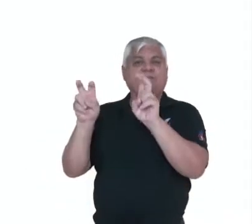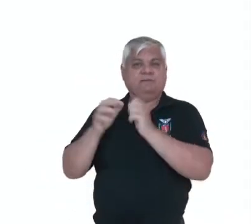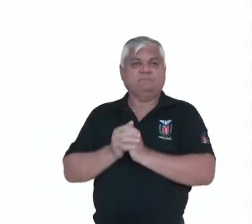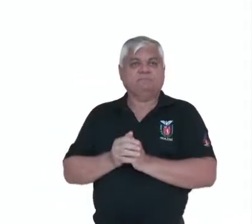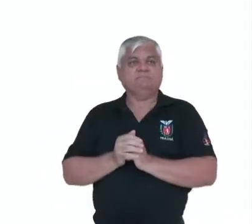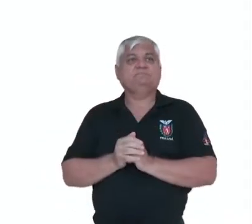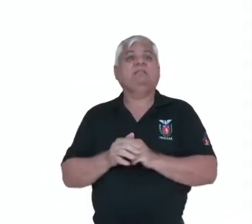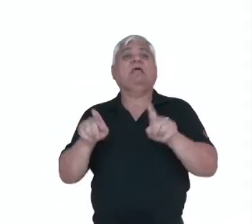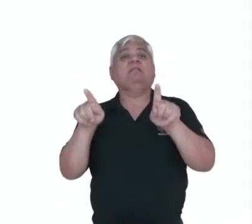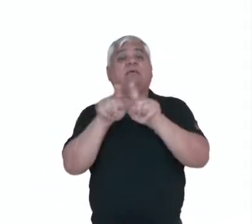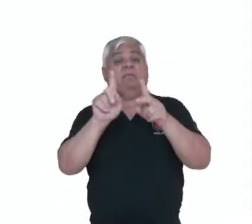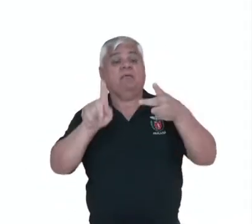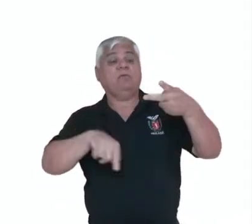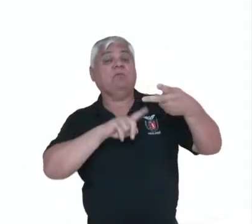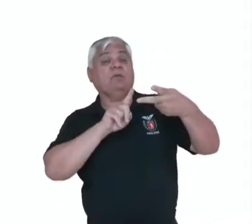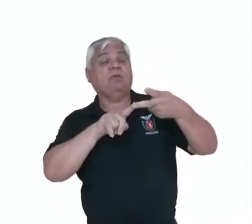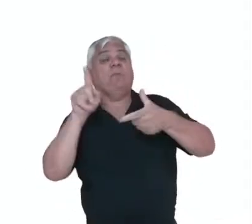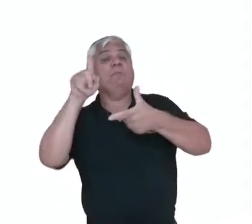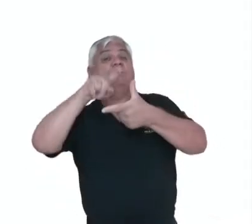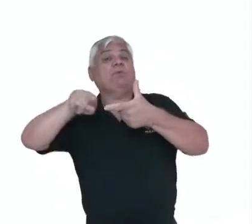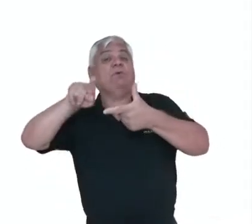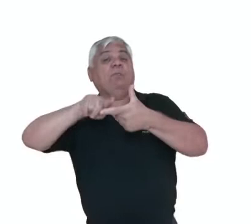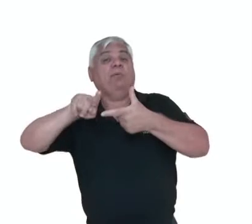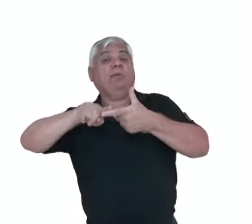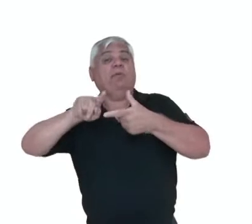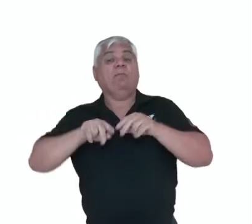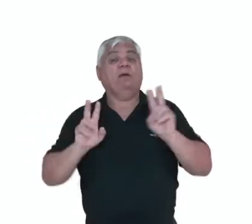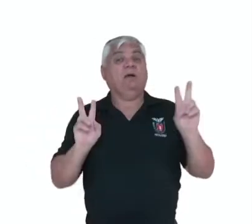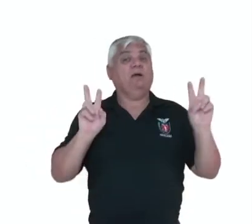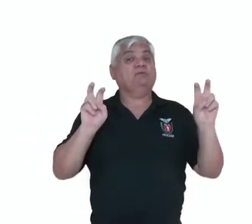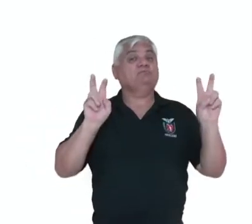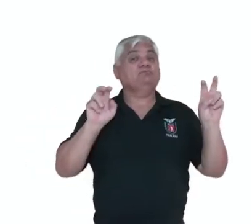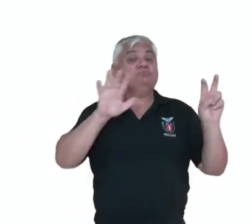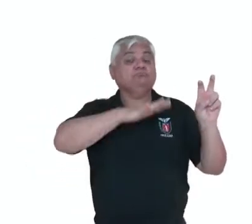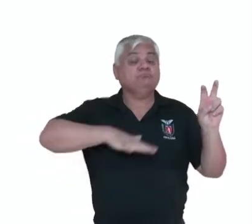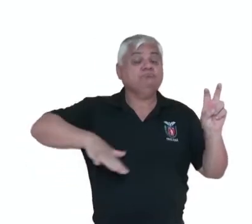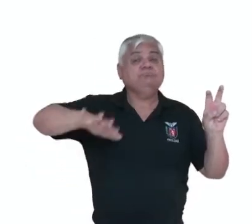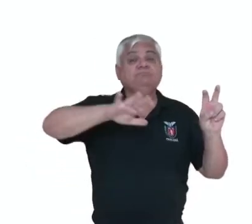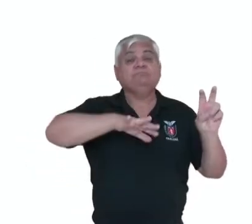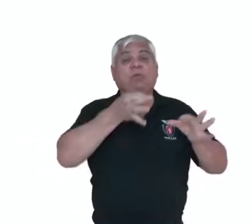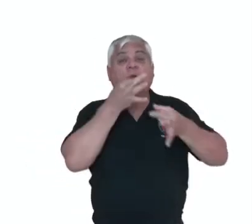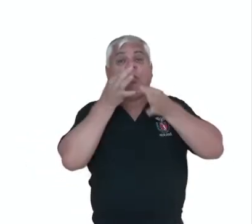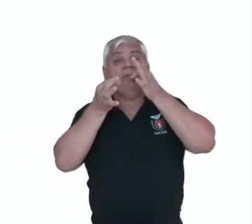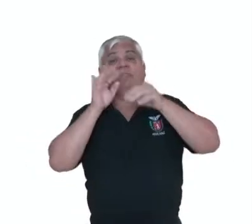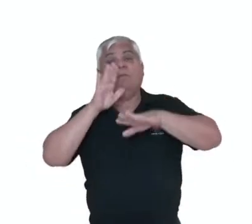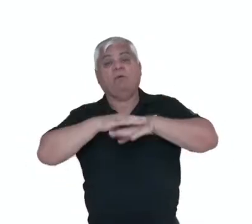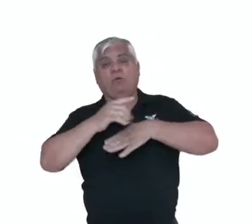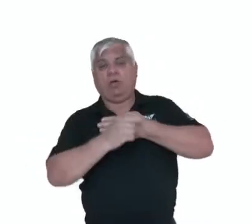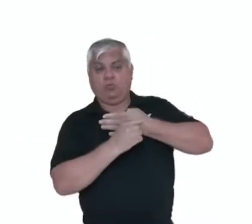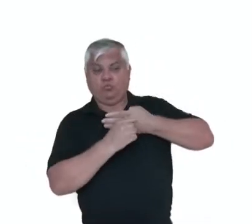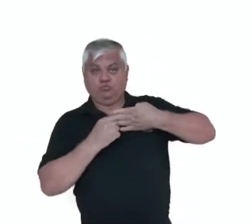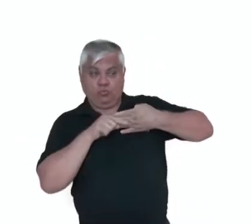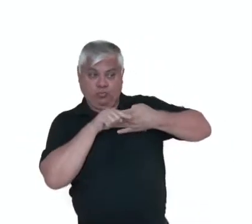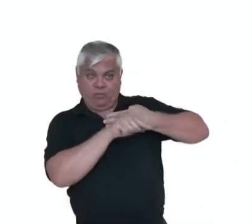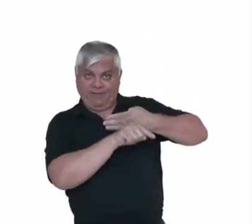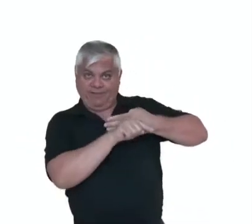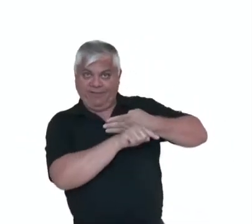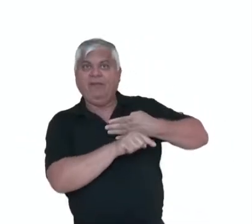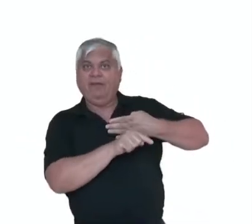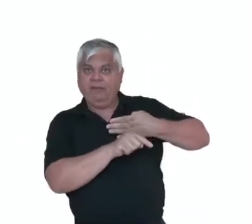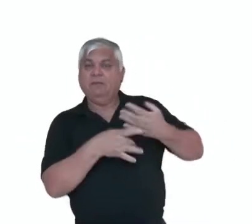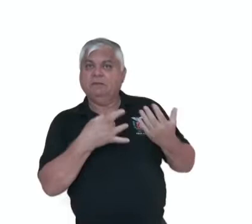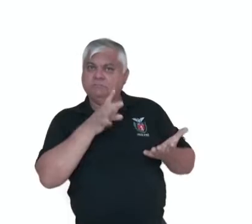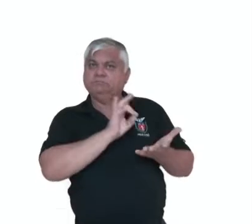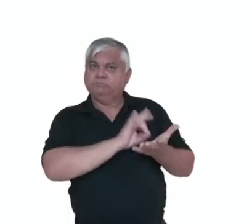Também problematiza algumas questões sobre determinado assunto, focadas pela opinião do autor e geralmente apresenta conclusões